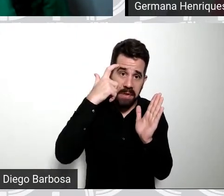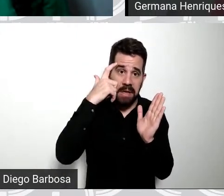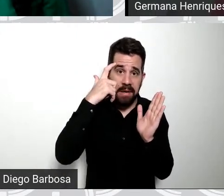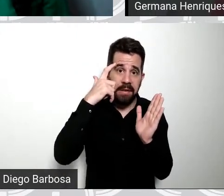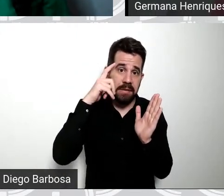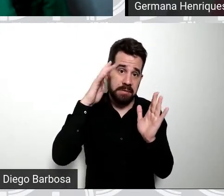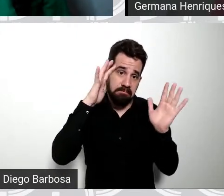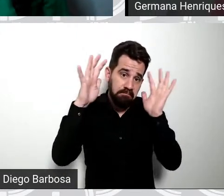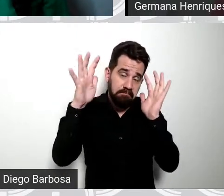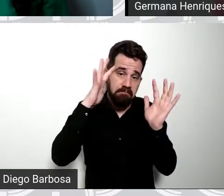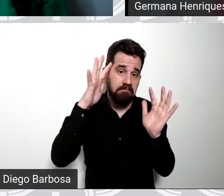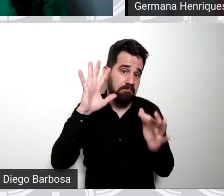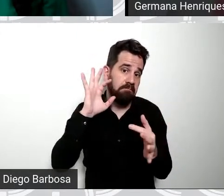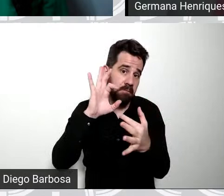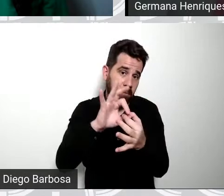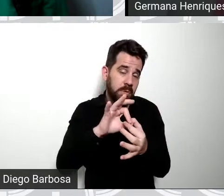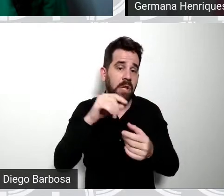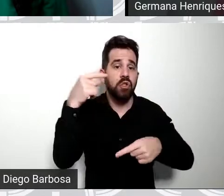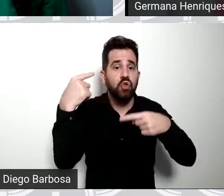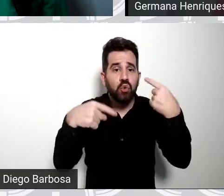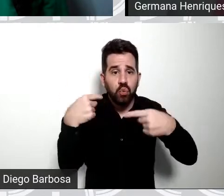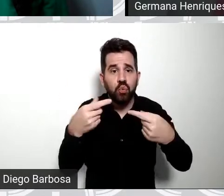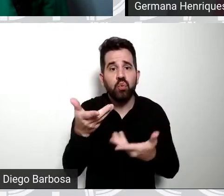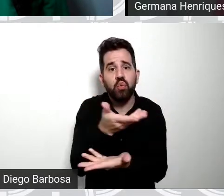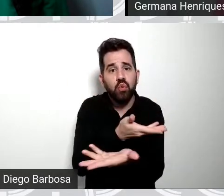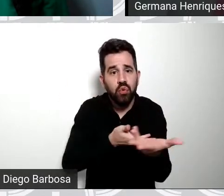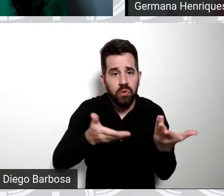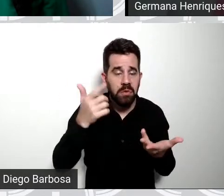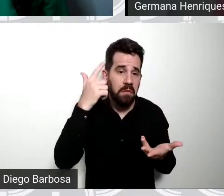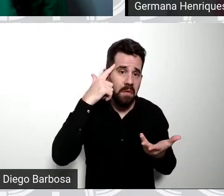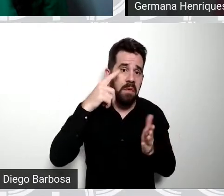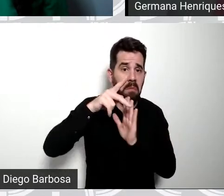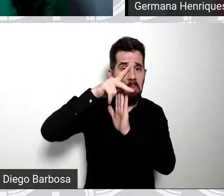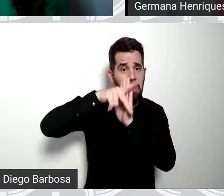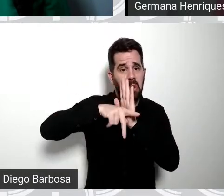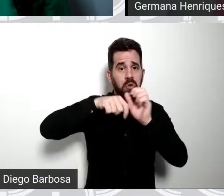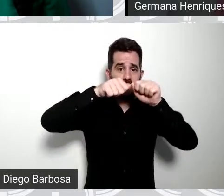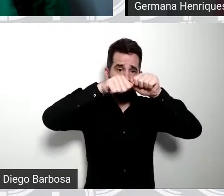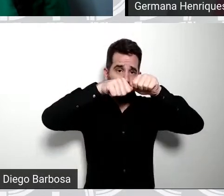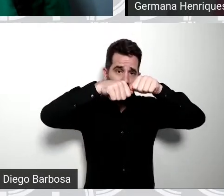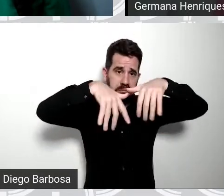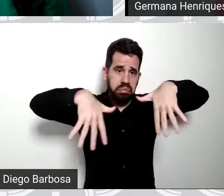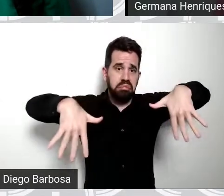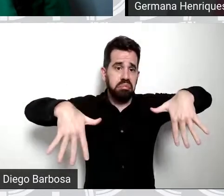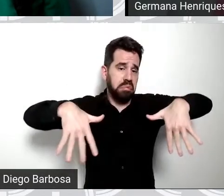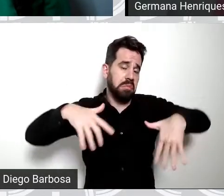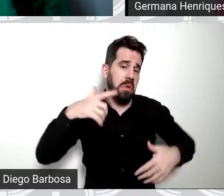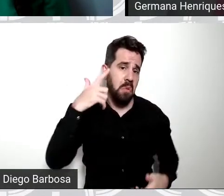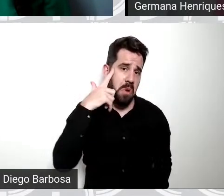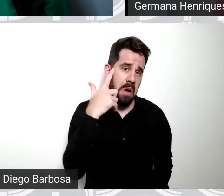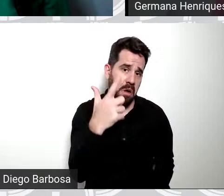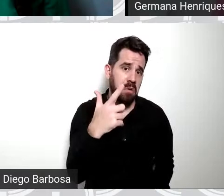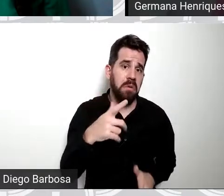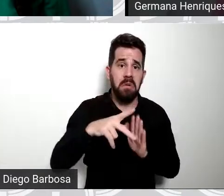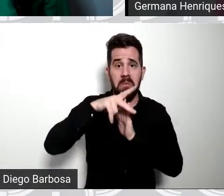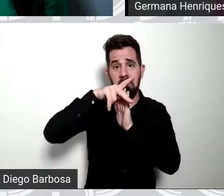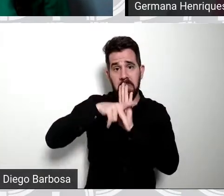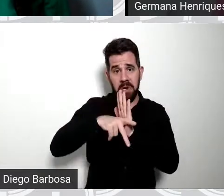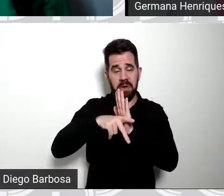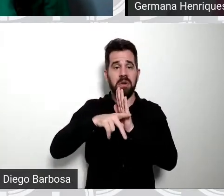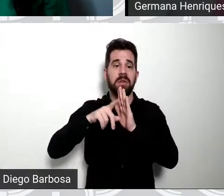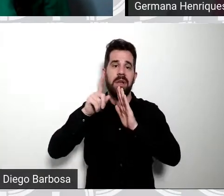realmente discutido em forma de projeto. Né? Em forma de projeto mesmo. Projeto